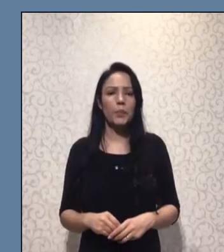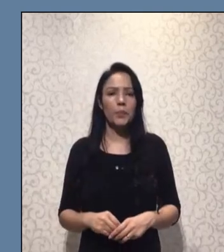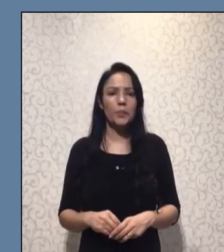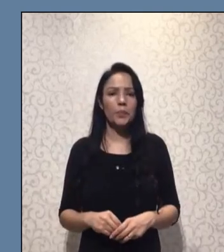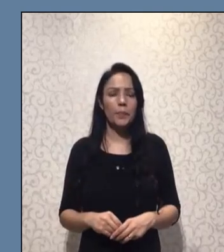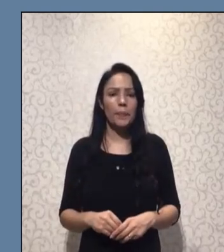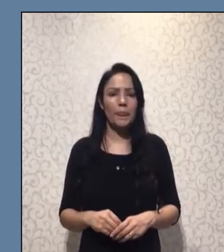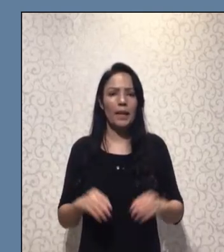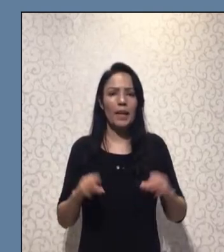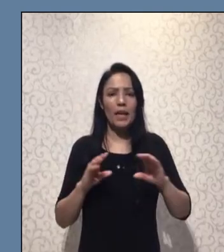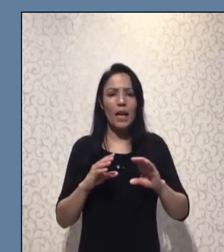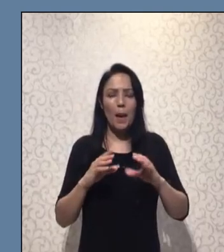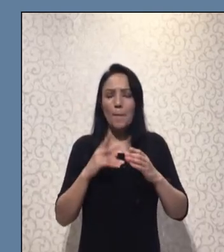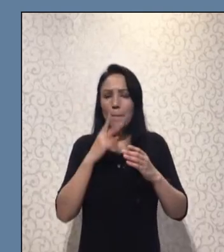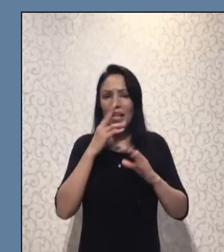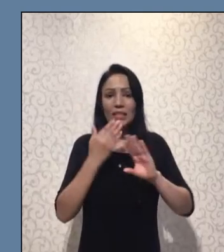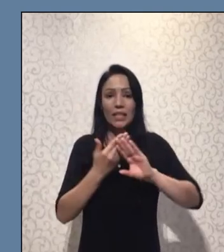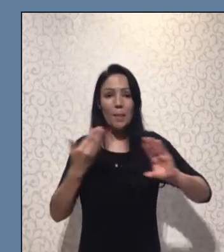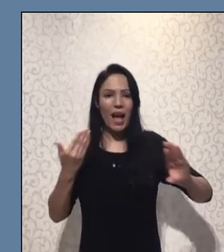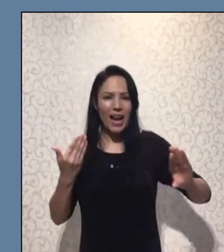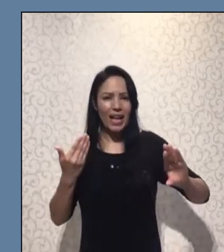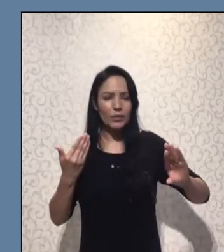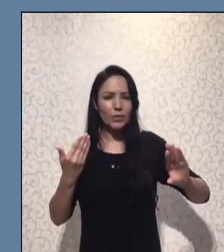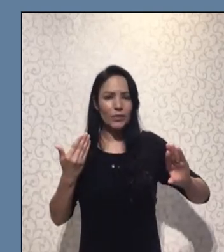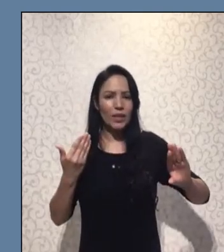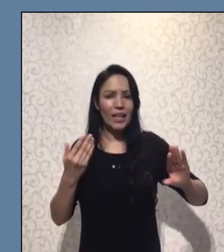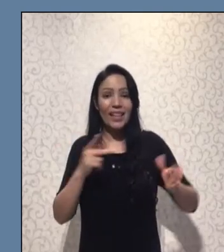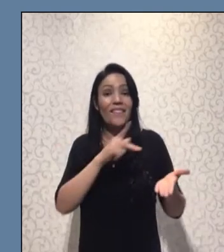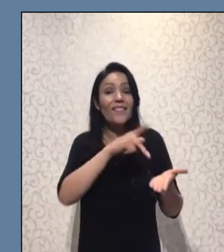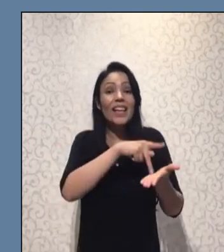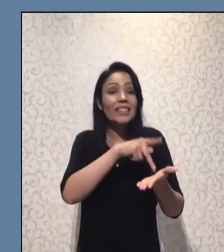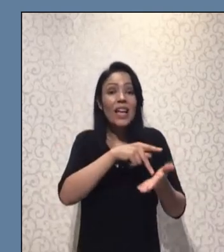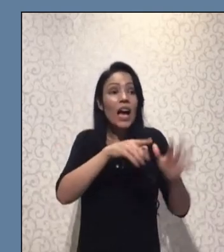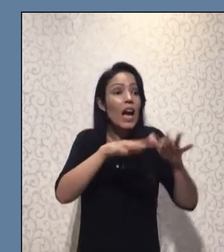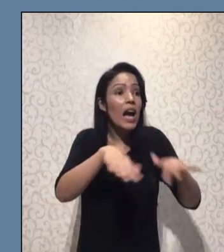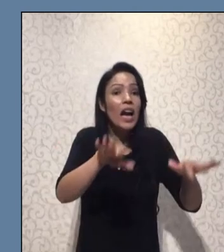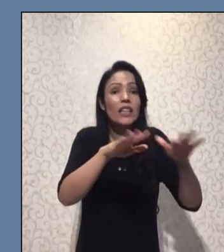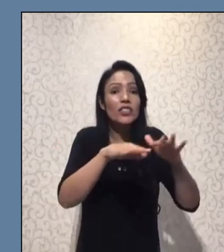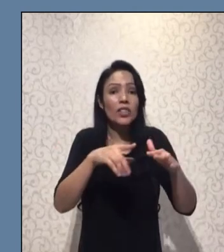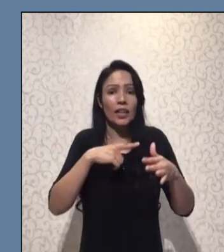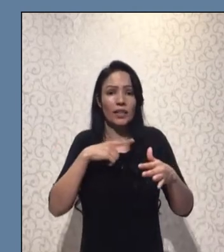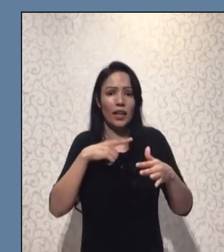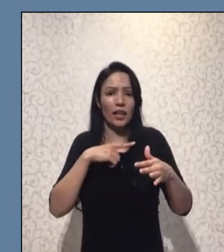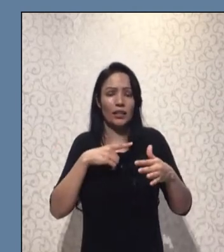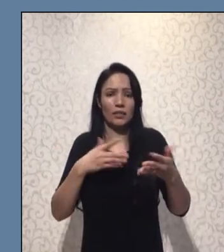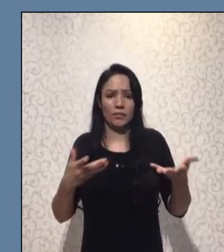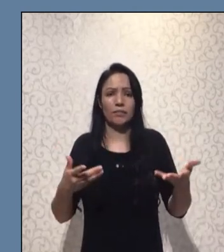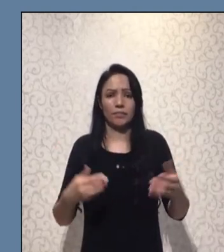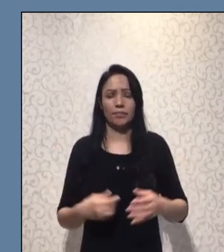deslocado, descolado dessa realidade terrível que nós estamos vivendo. Sim.